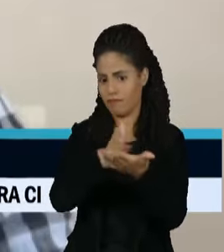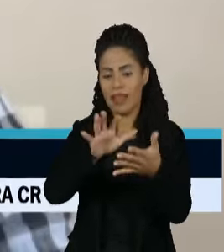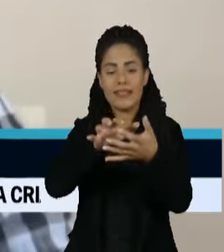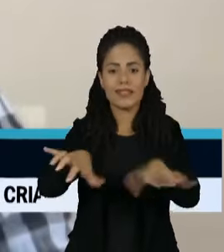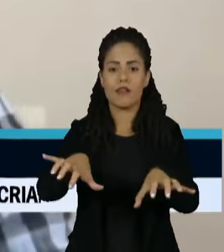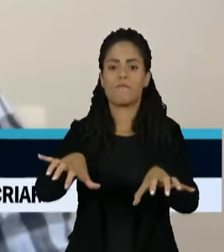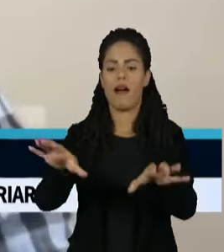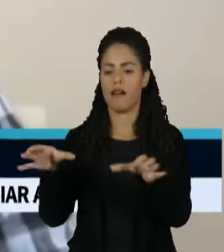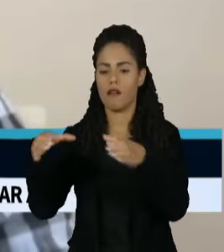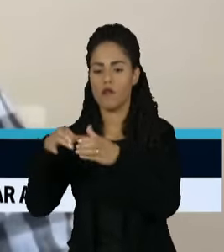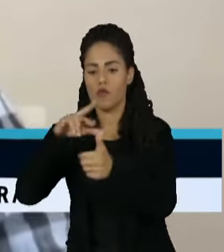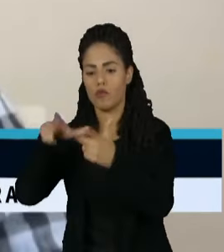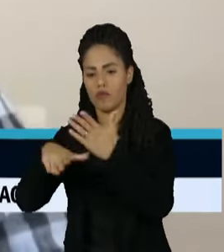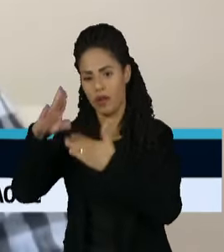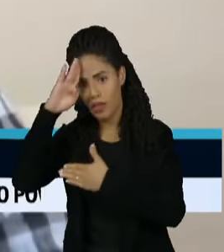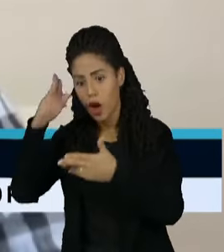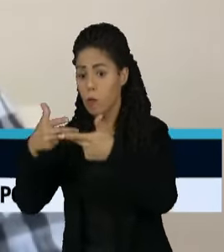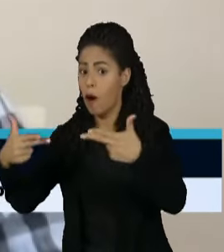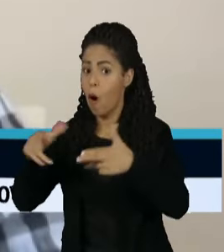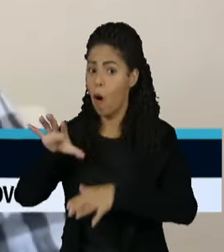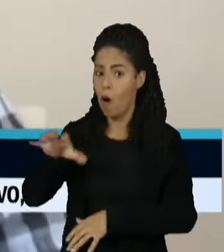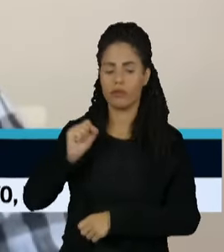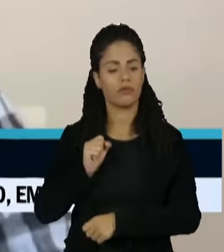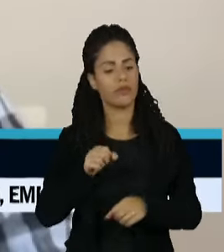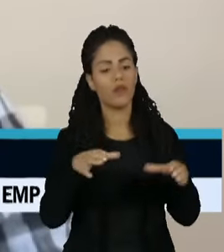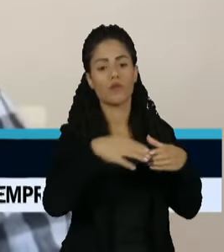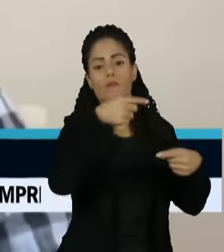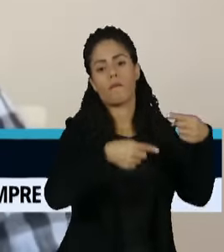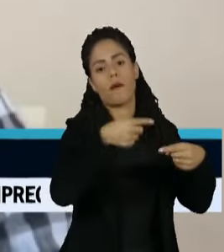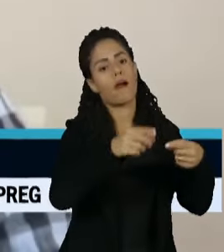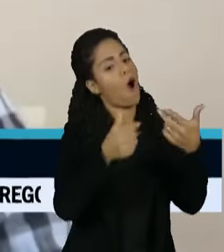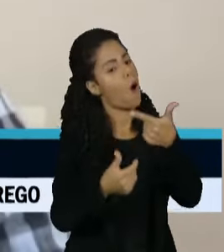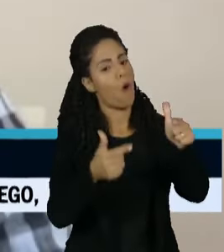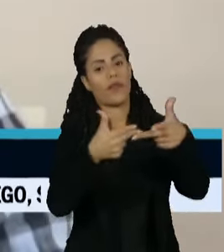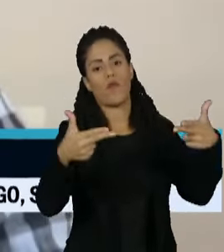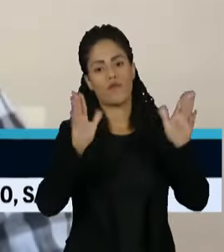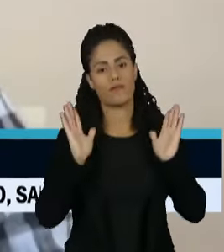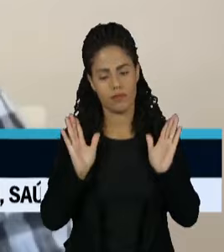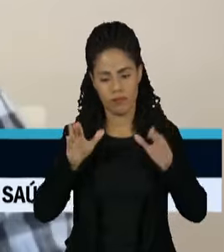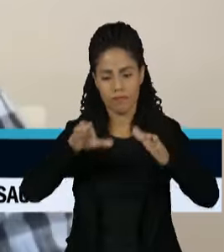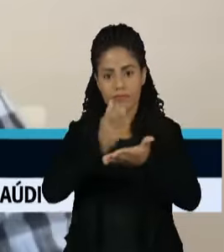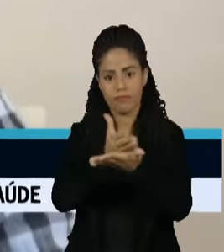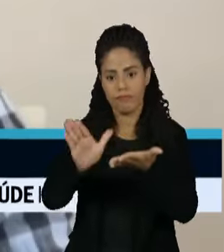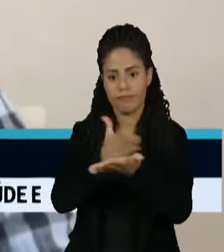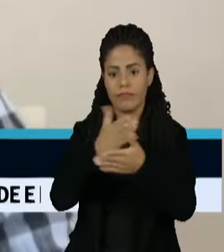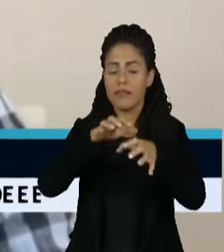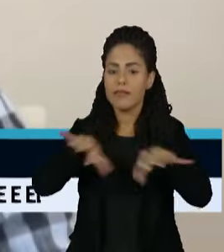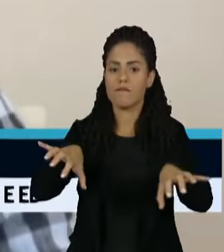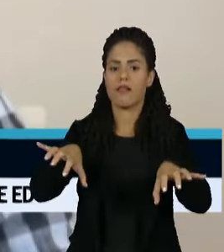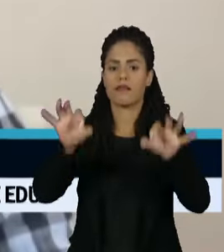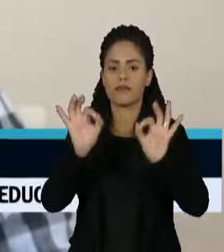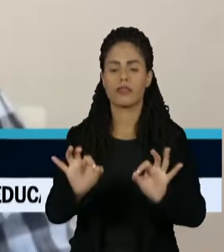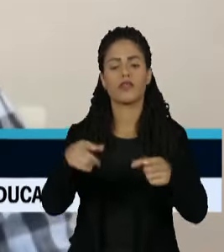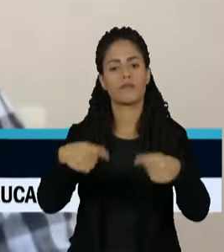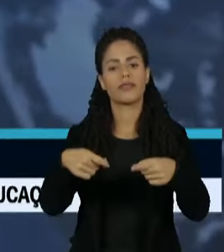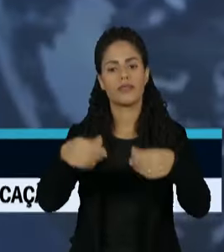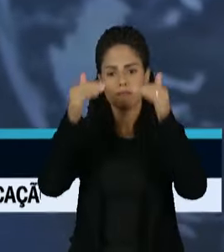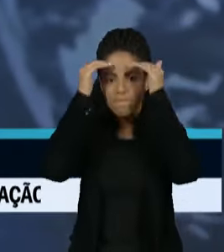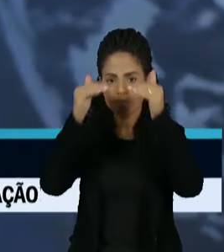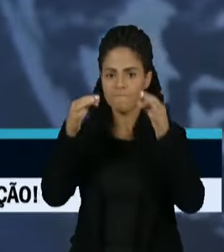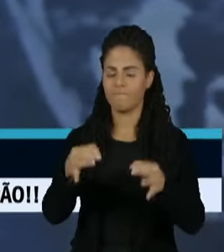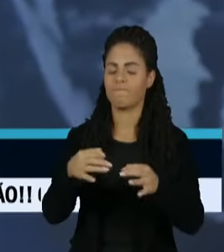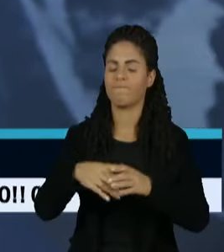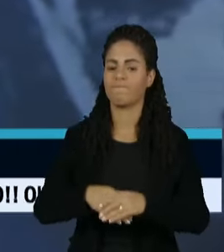são mais competentes do que os civis e que seriam também mais honestos do que os civis.